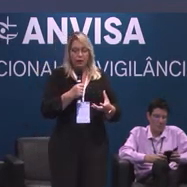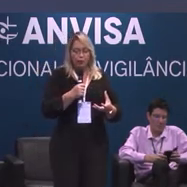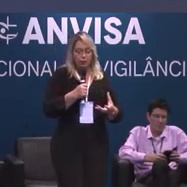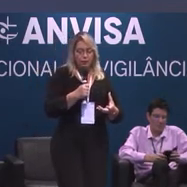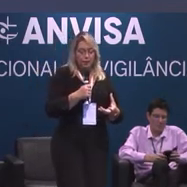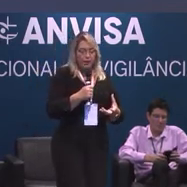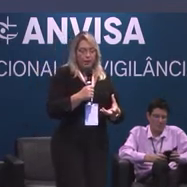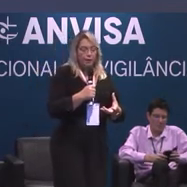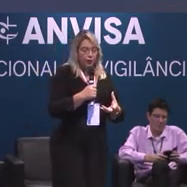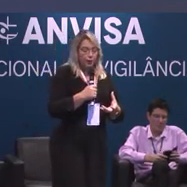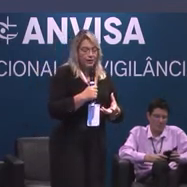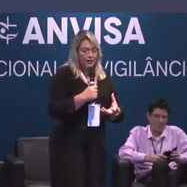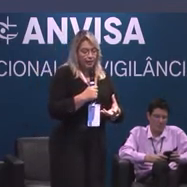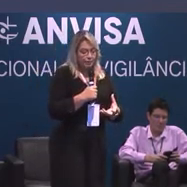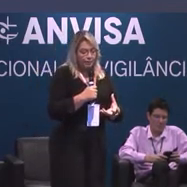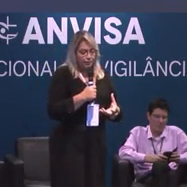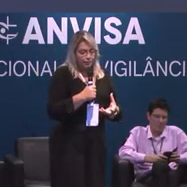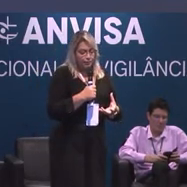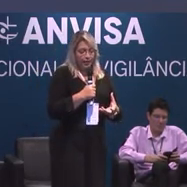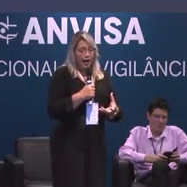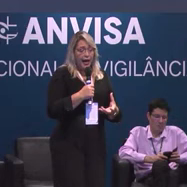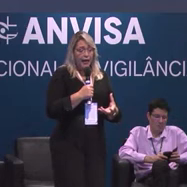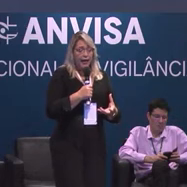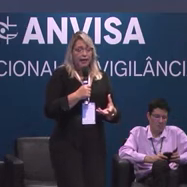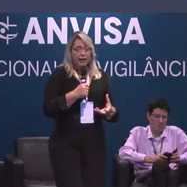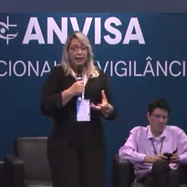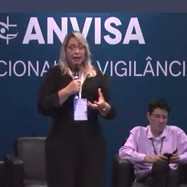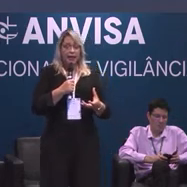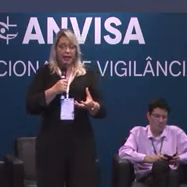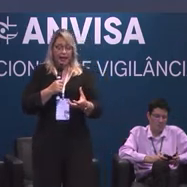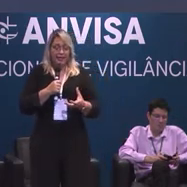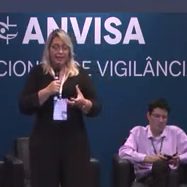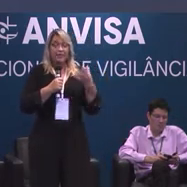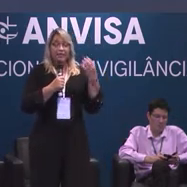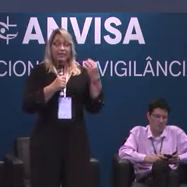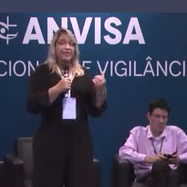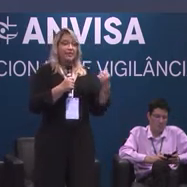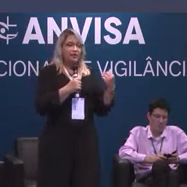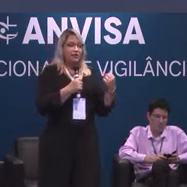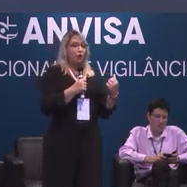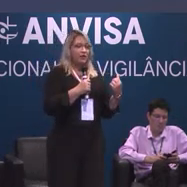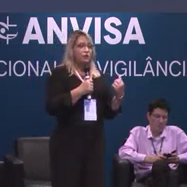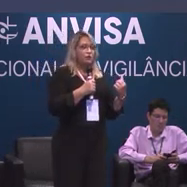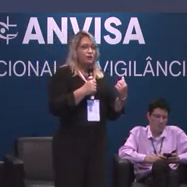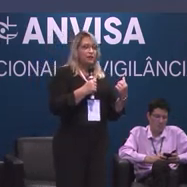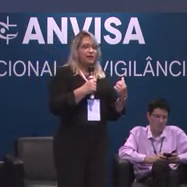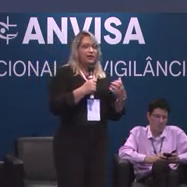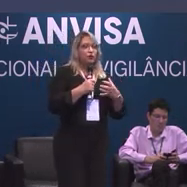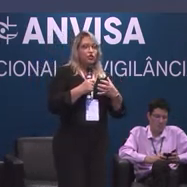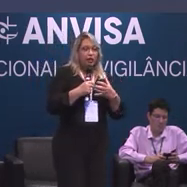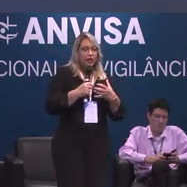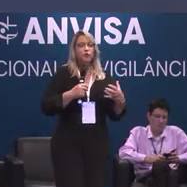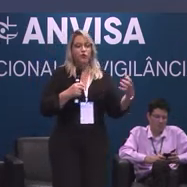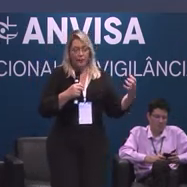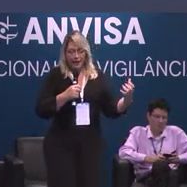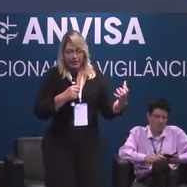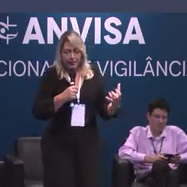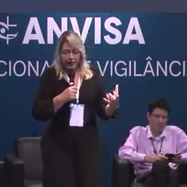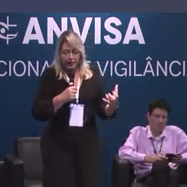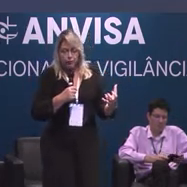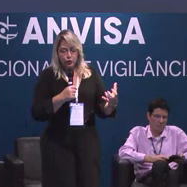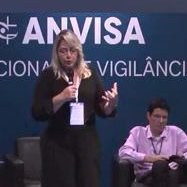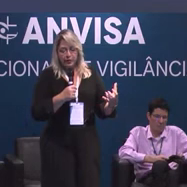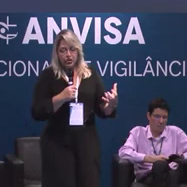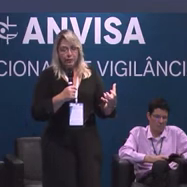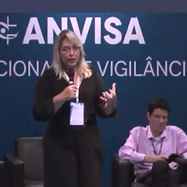saúde. Pode passar. E aí, diante dessas informações, né, nós teremos toda a base para o